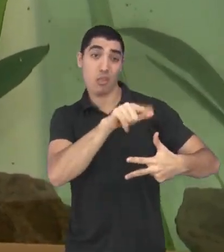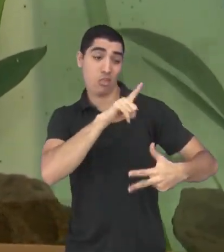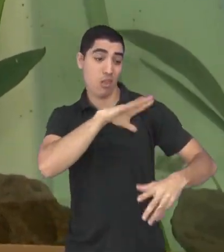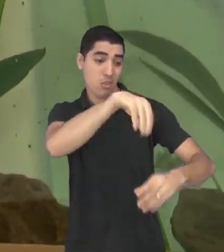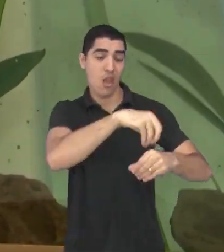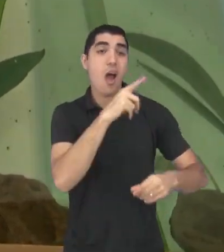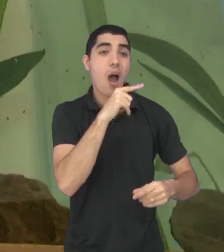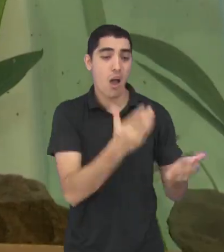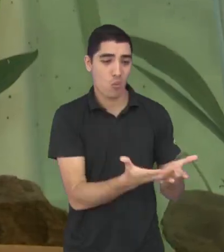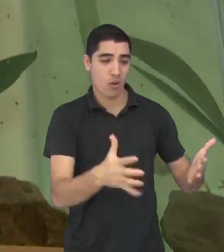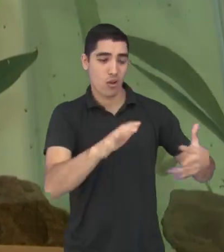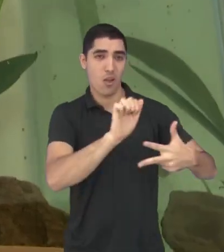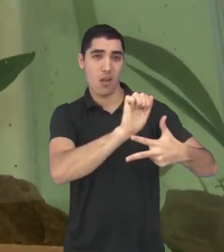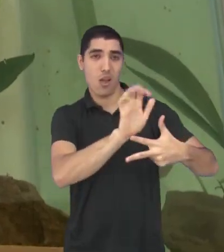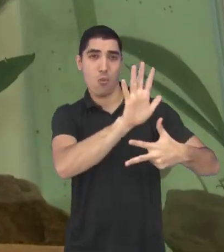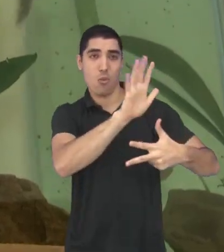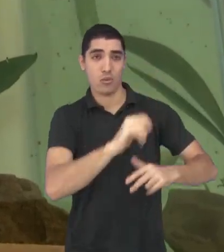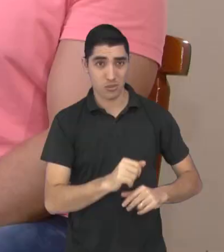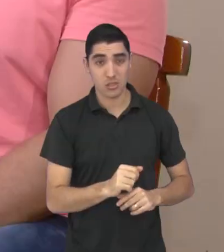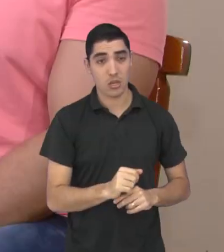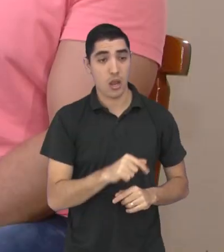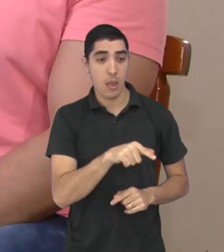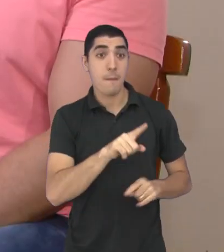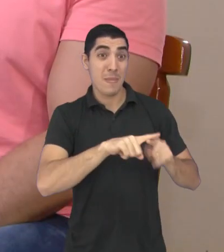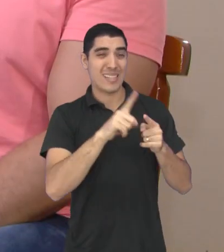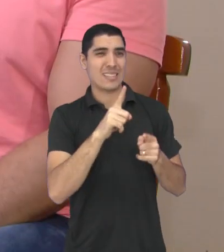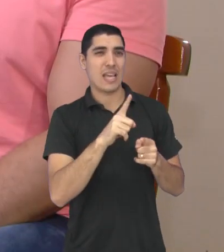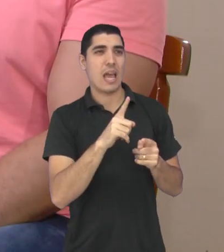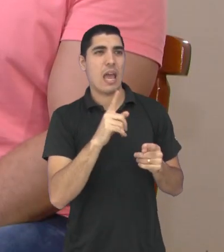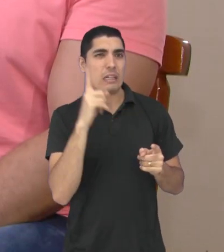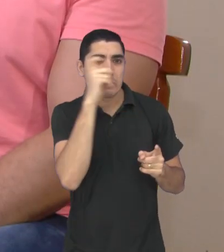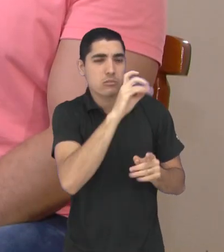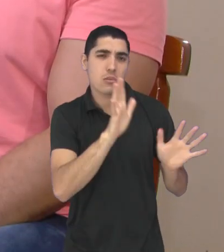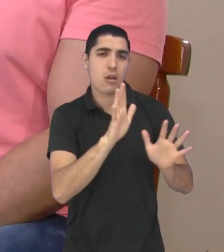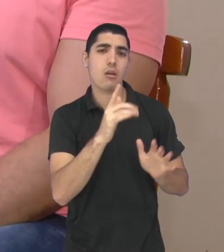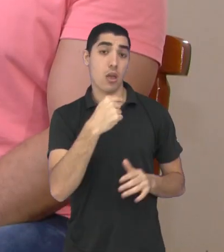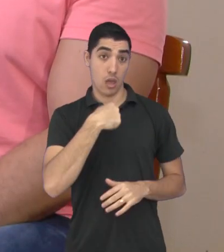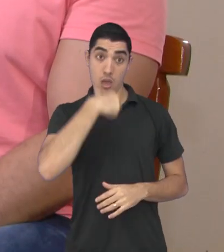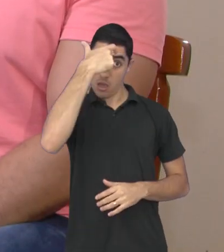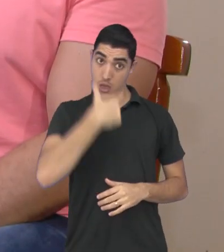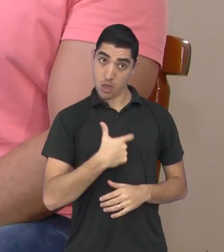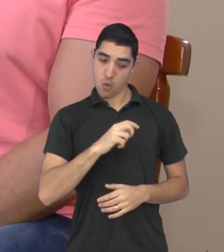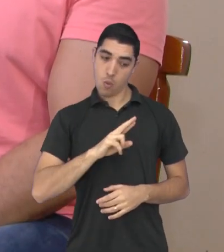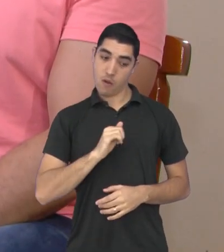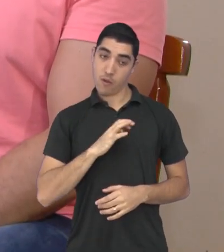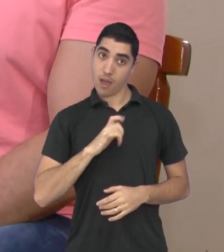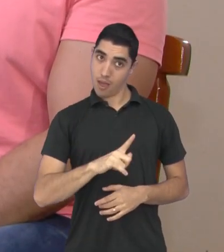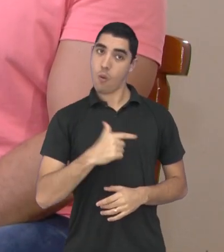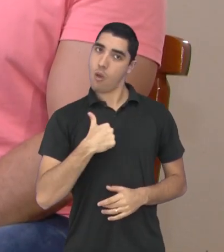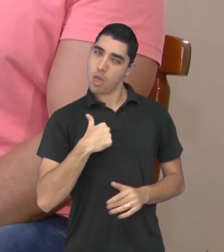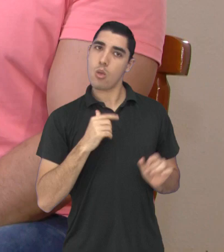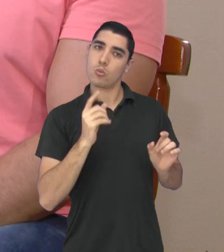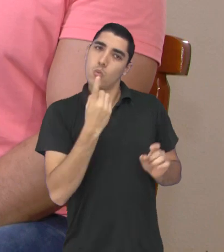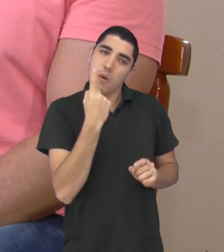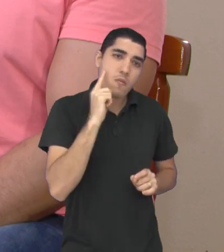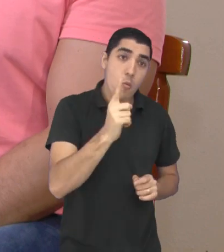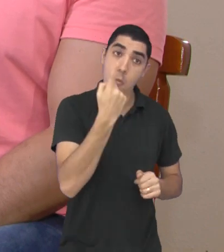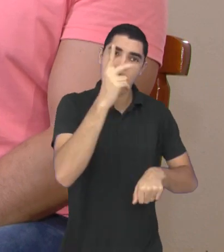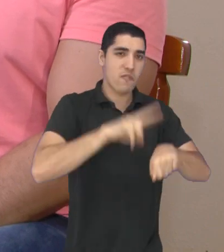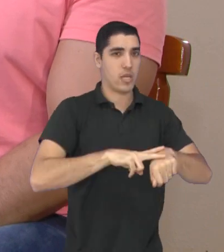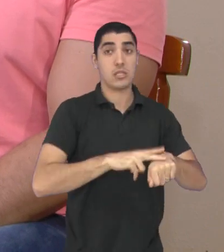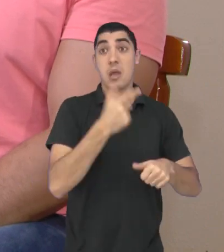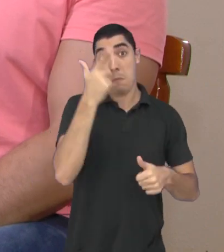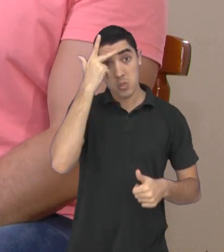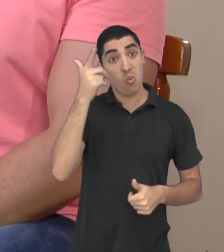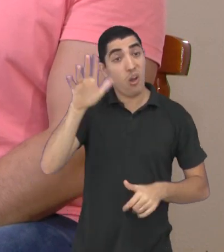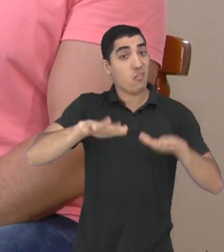certa. Sim. Mas não é nada fora do comum, não. Mas é sempre, todo dia eu dou uma vez, Rafael, dou uma vez só no dia. Tem gente que dá 2, tem gente que dá